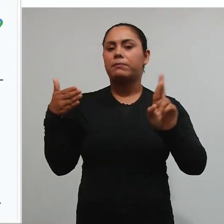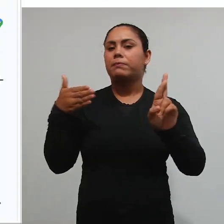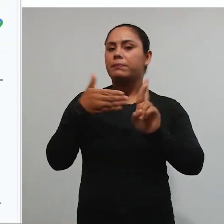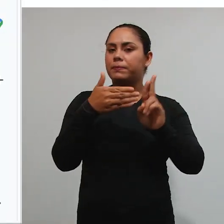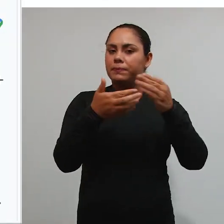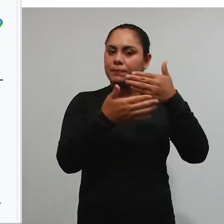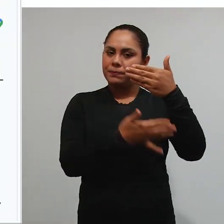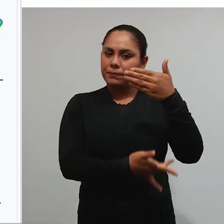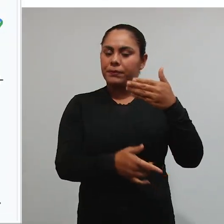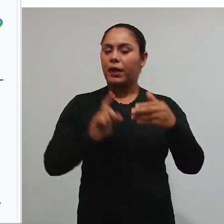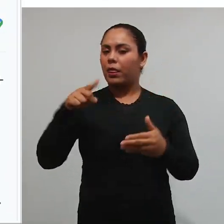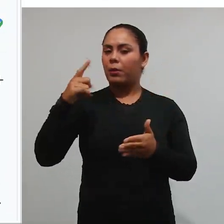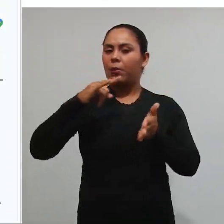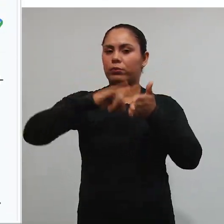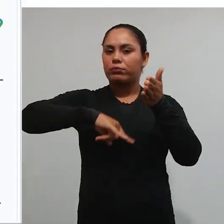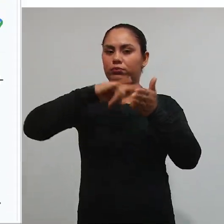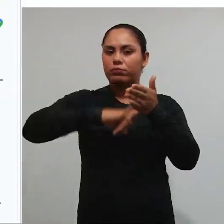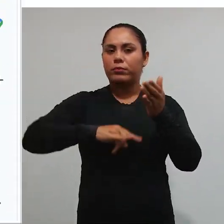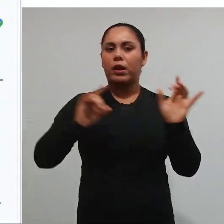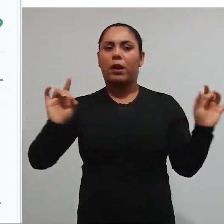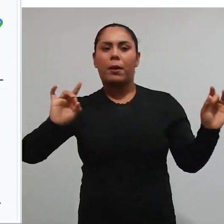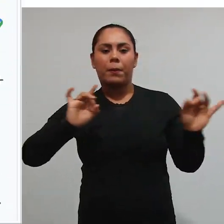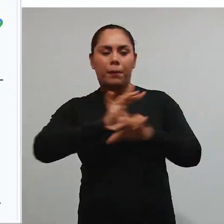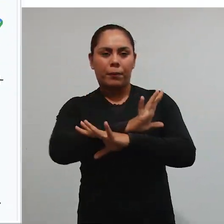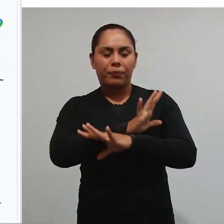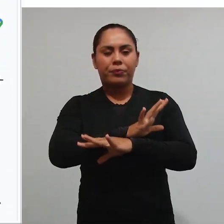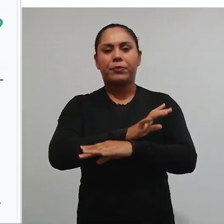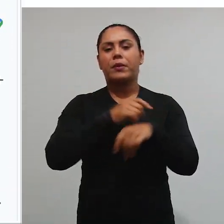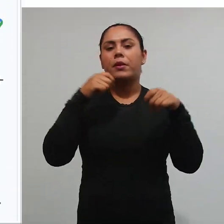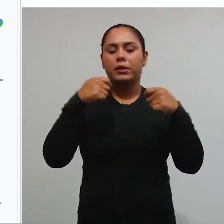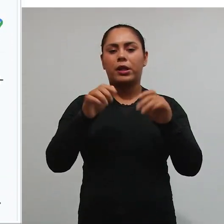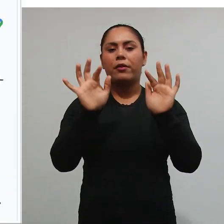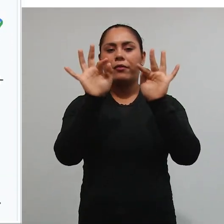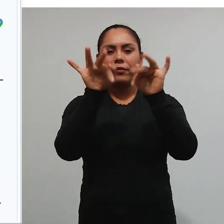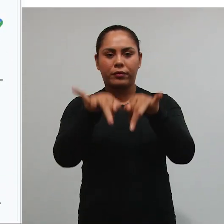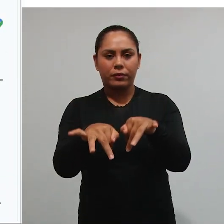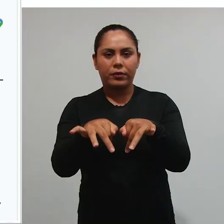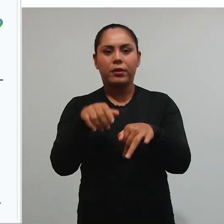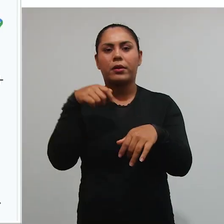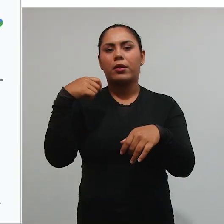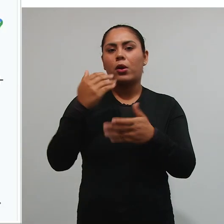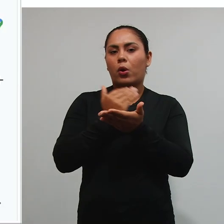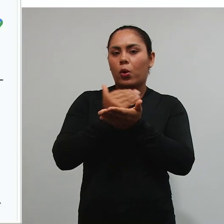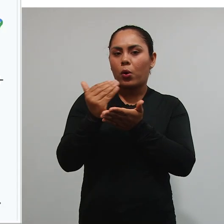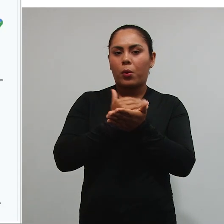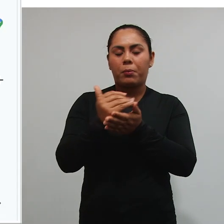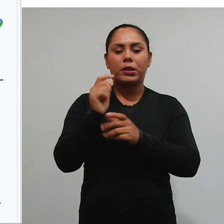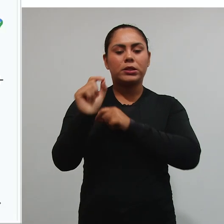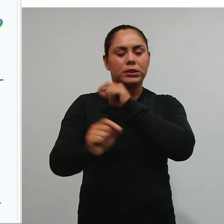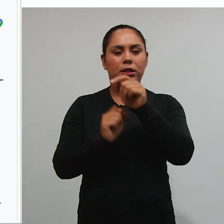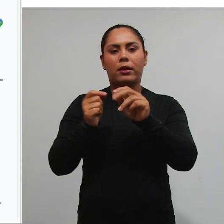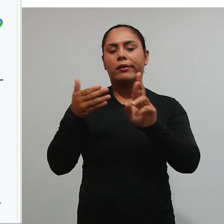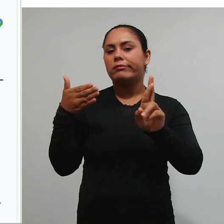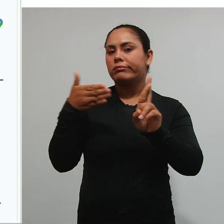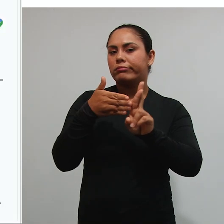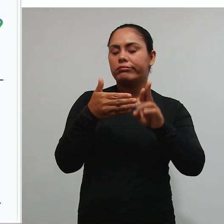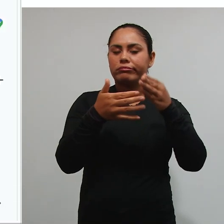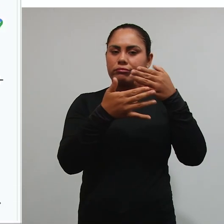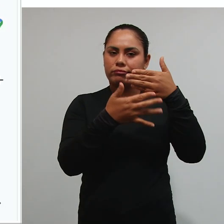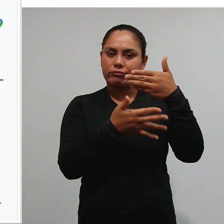referências? Depois do seu documento, depois que ele está pronto, você terminou tudo, aí você começa aqui, ó,